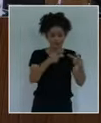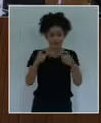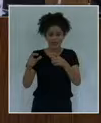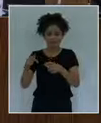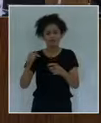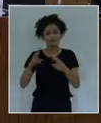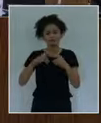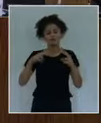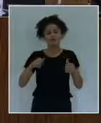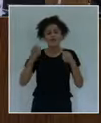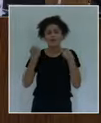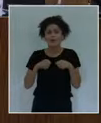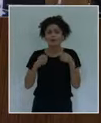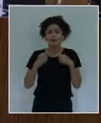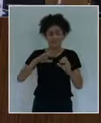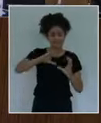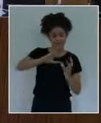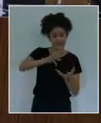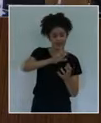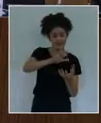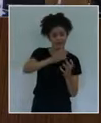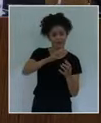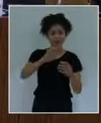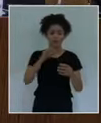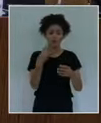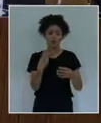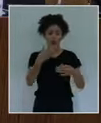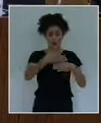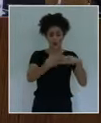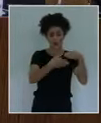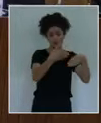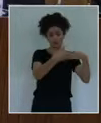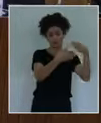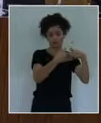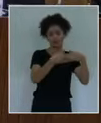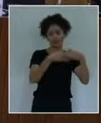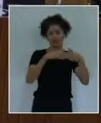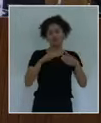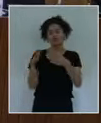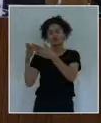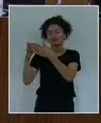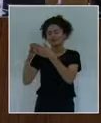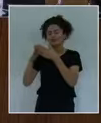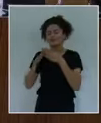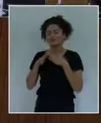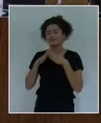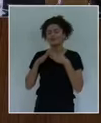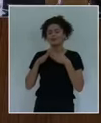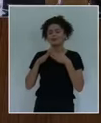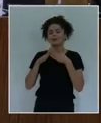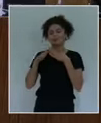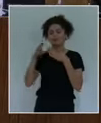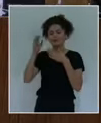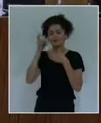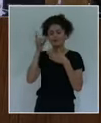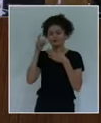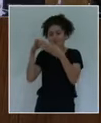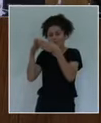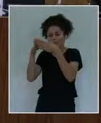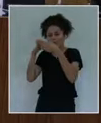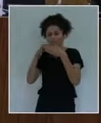reconstruídos ou o que for, né? Mas talvez destinar, se a gente conseguir, especificamente para a zona rural,